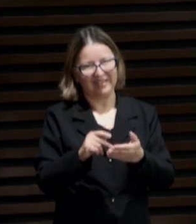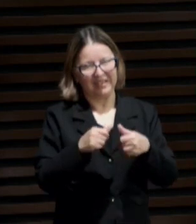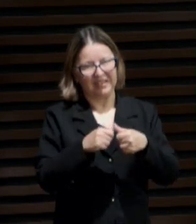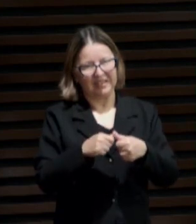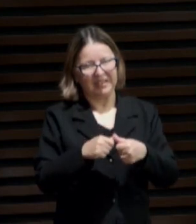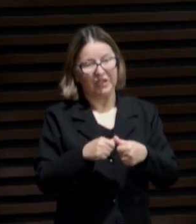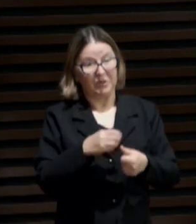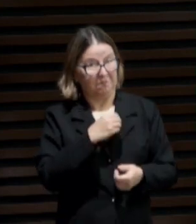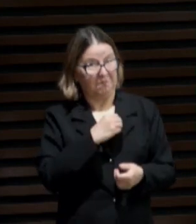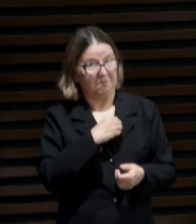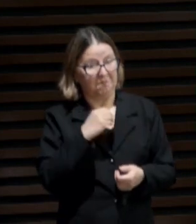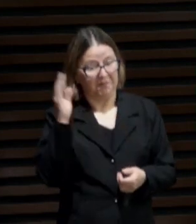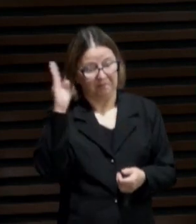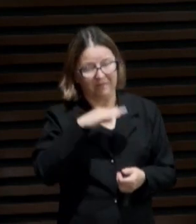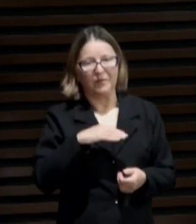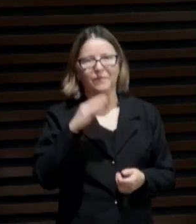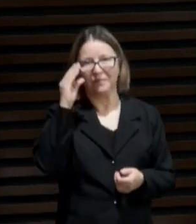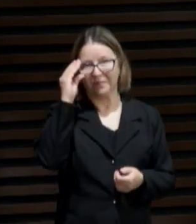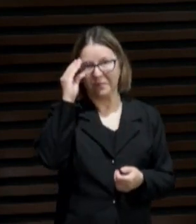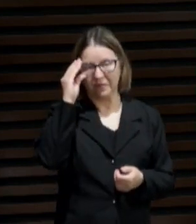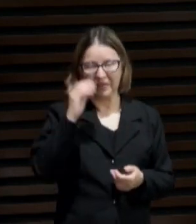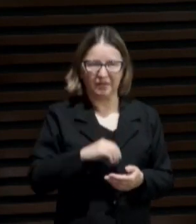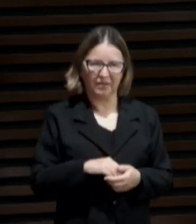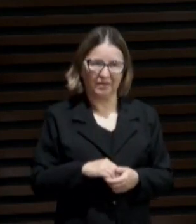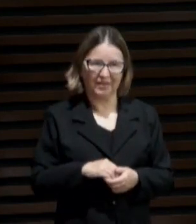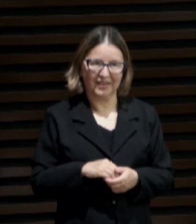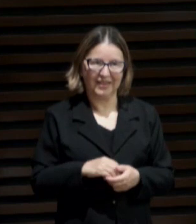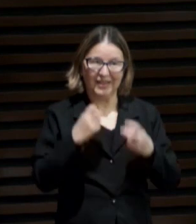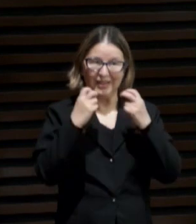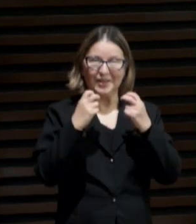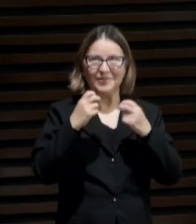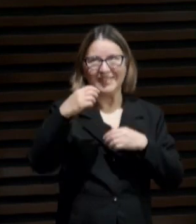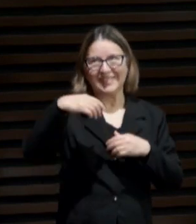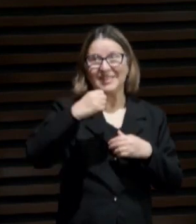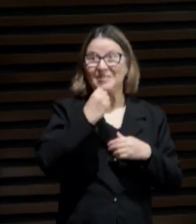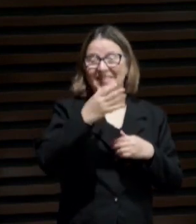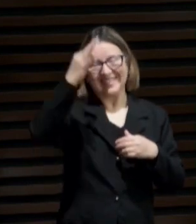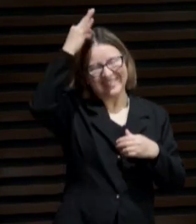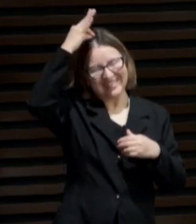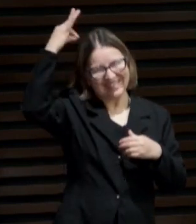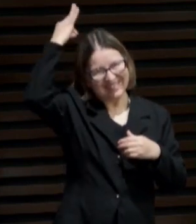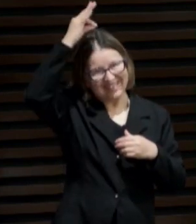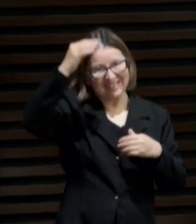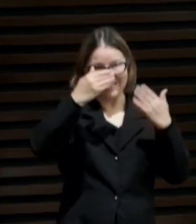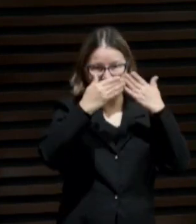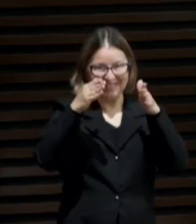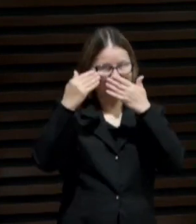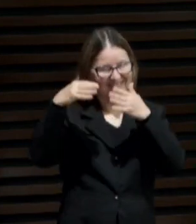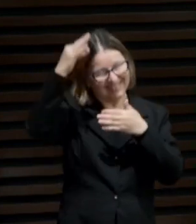frequente pecado. Clamemos ao bendito Espírito de Deus, para que Ele abra os nossos